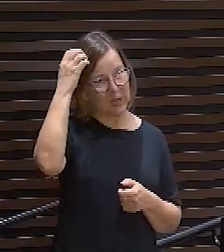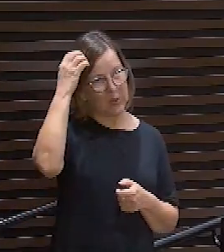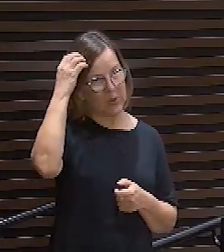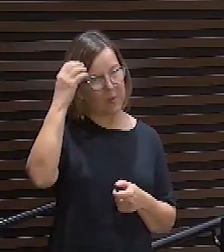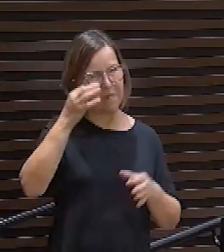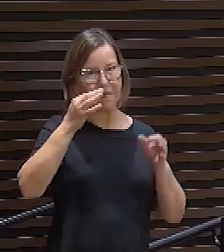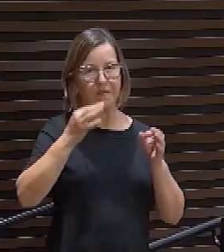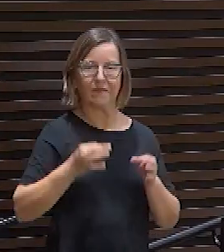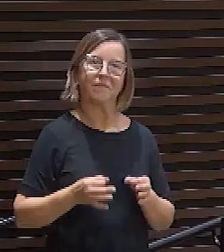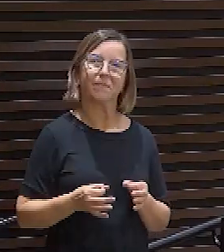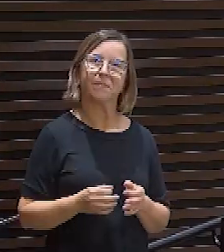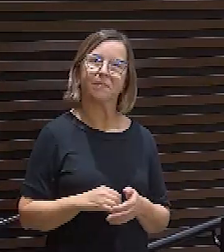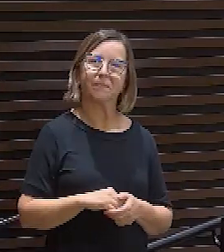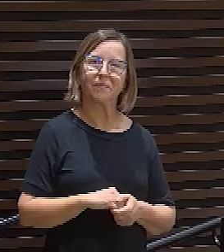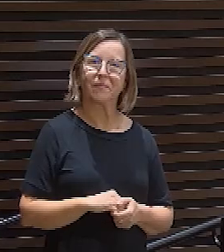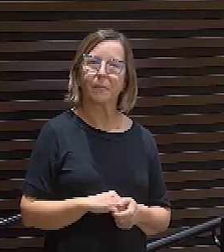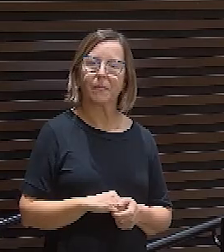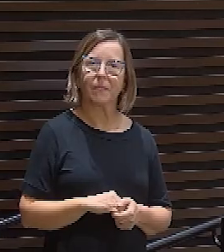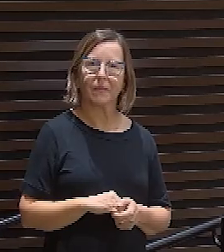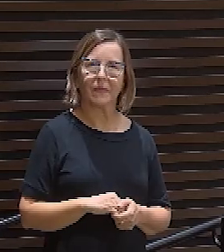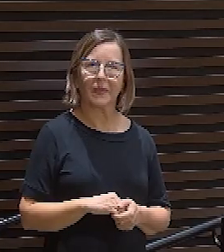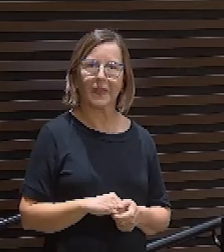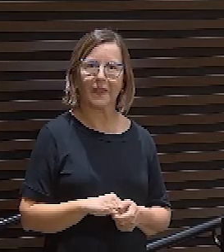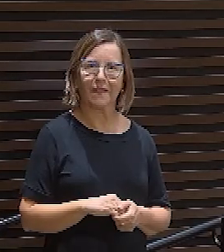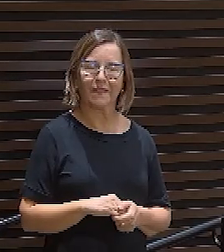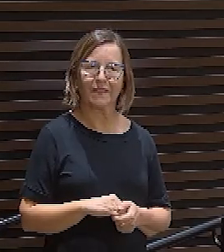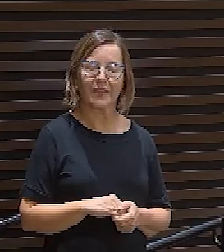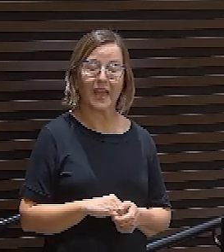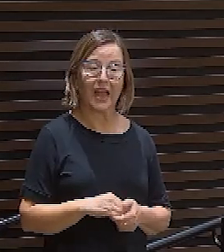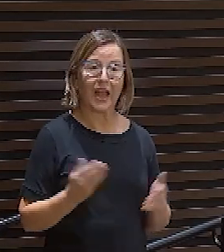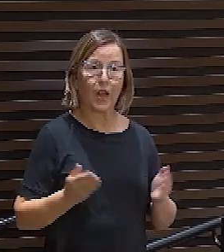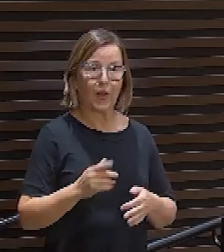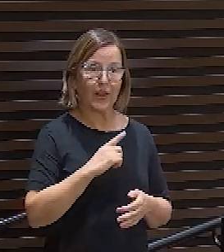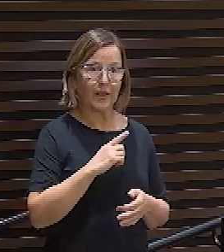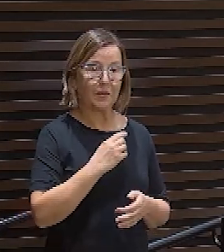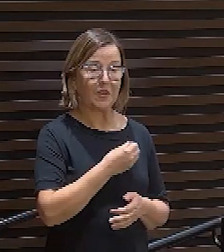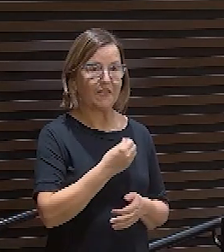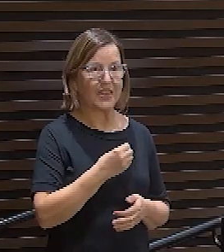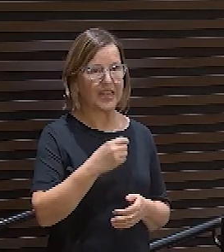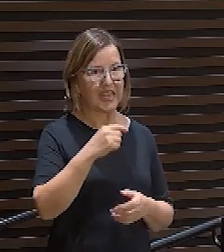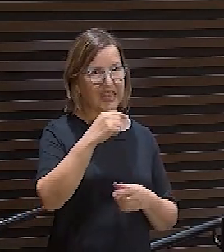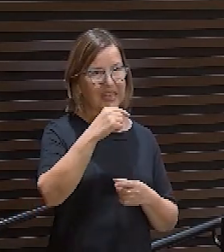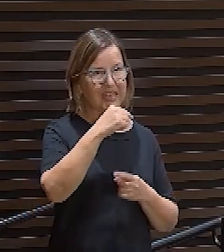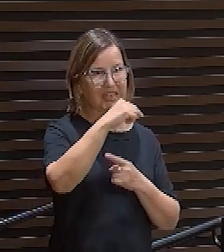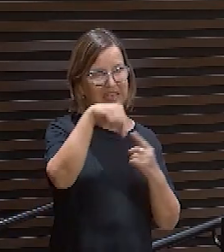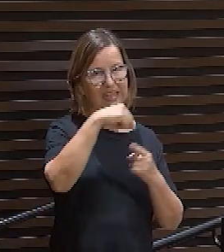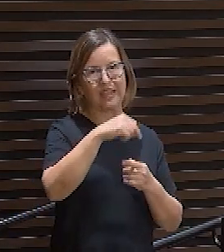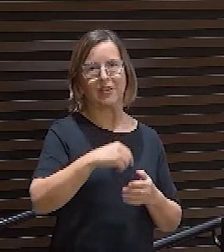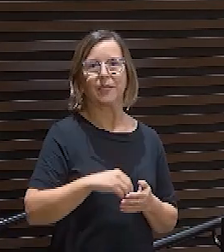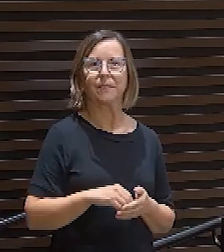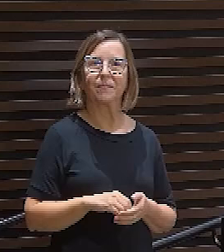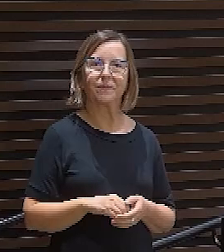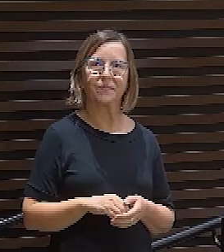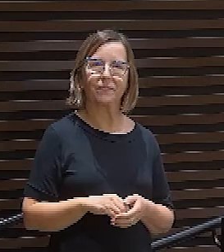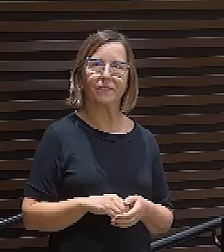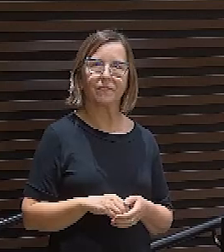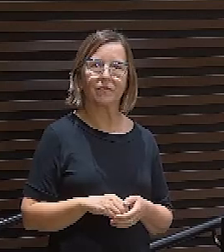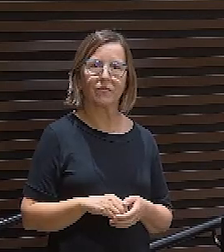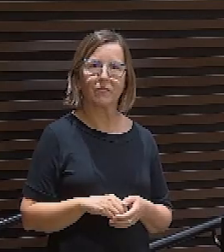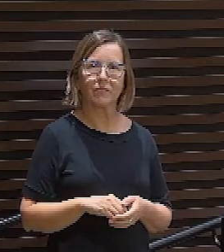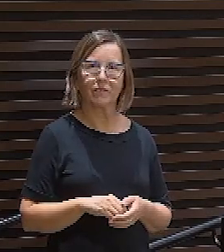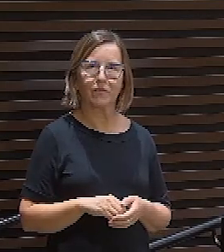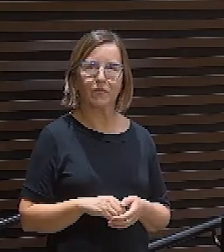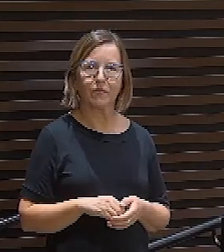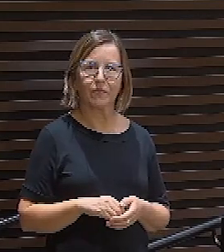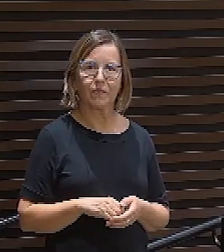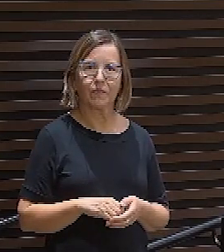vida piedosa, uma vida santa. Olha o que a palavra diz no versículo 3. Visto que,